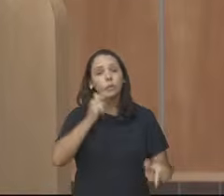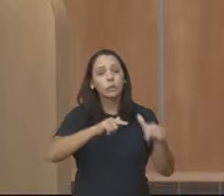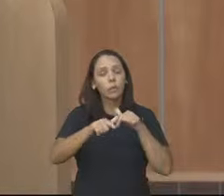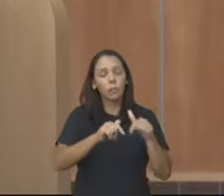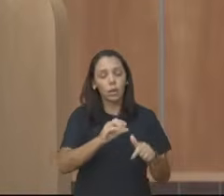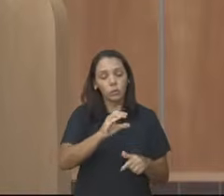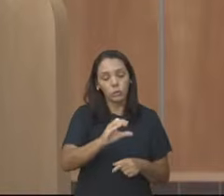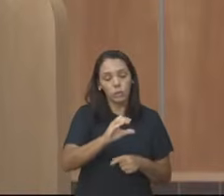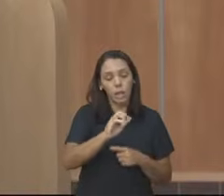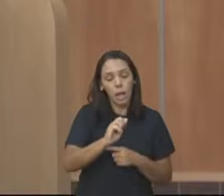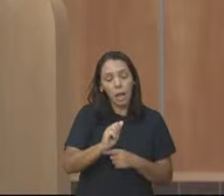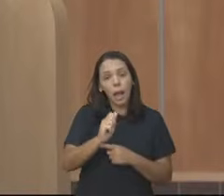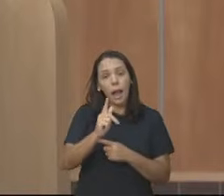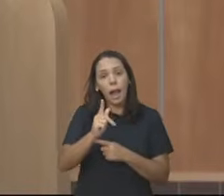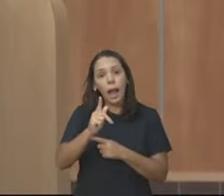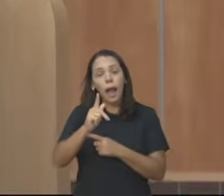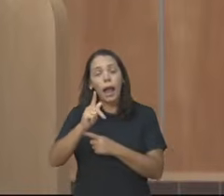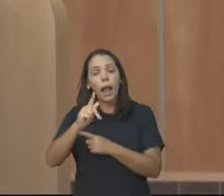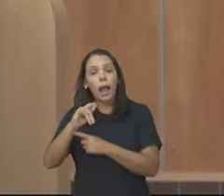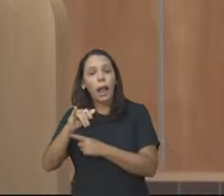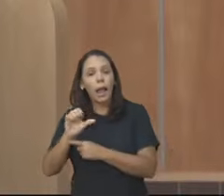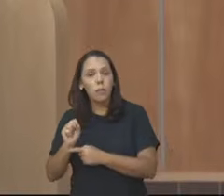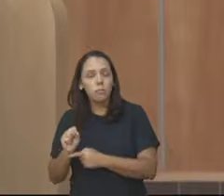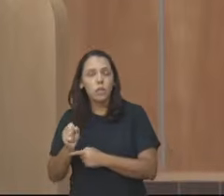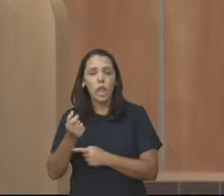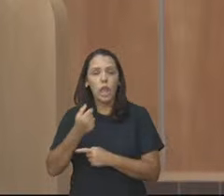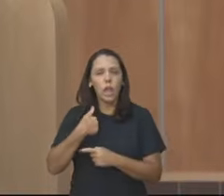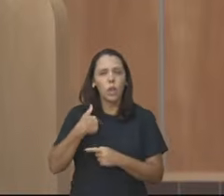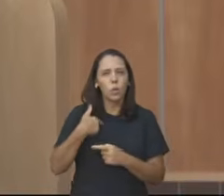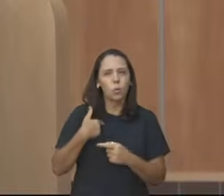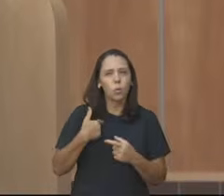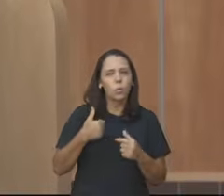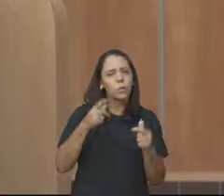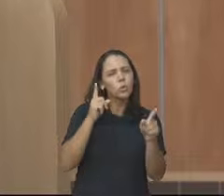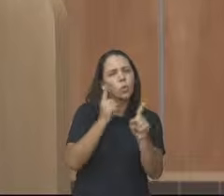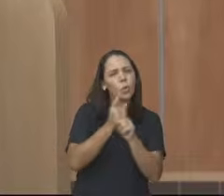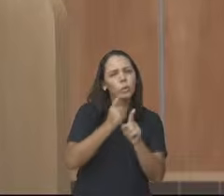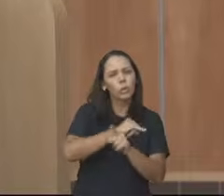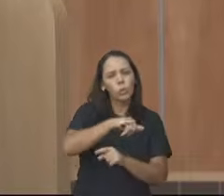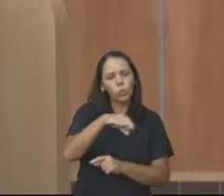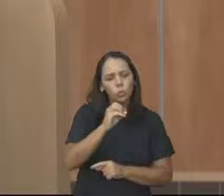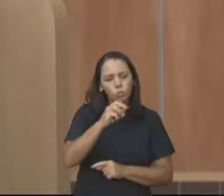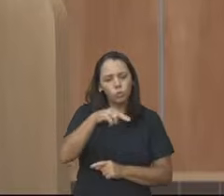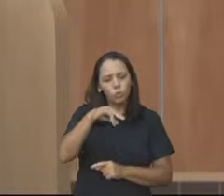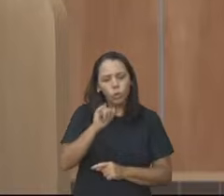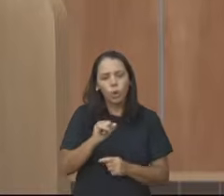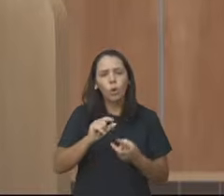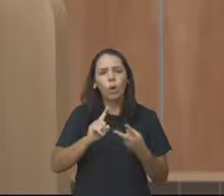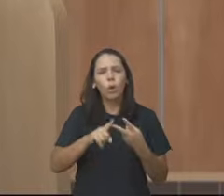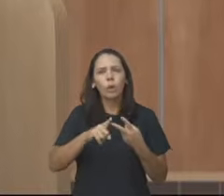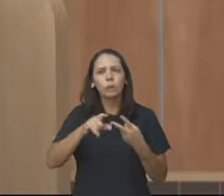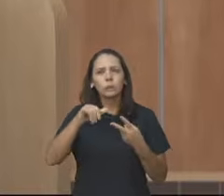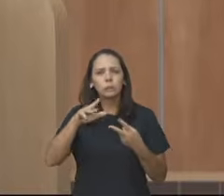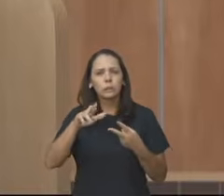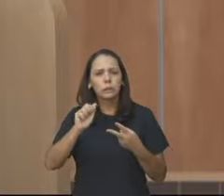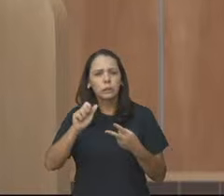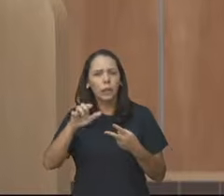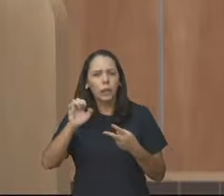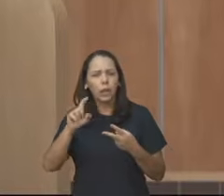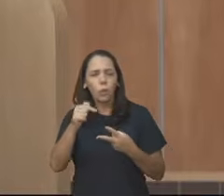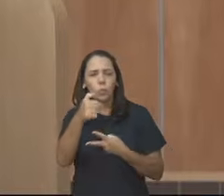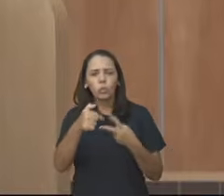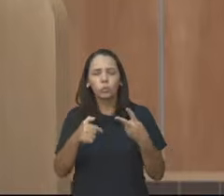estive esses dias com o Johnny, estive esses dias com o Israel, que são os supervisores dos CAPs, o CAPs